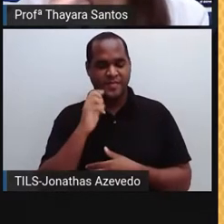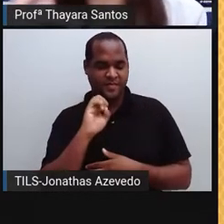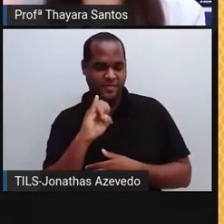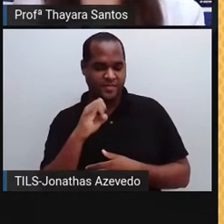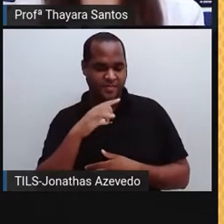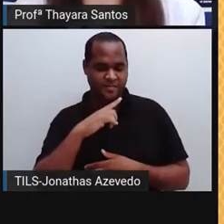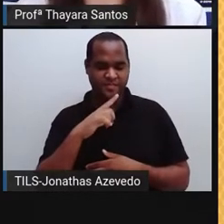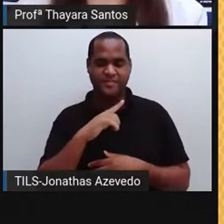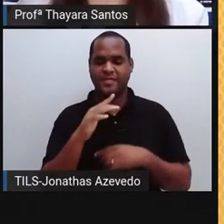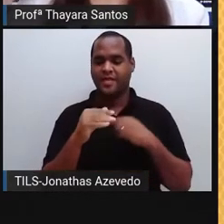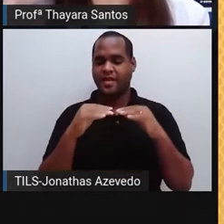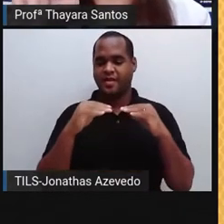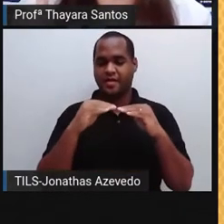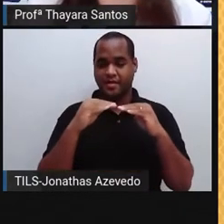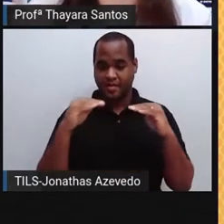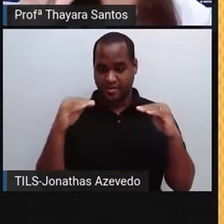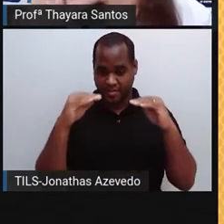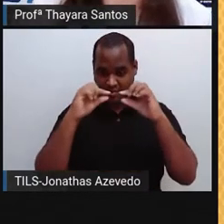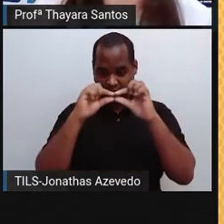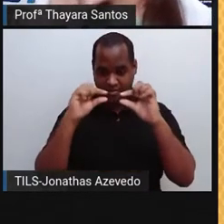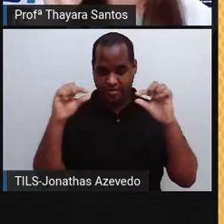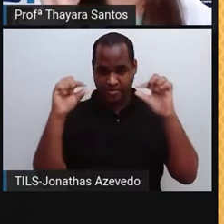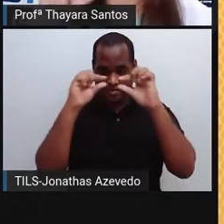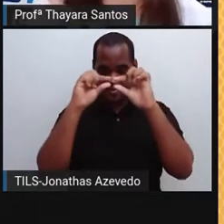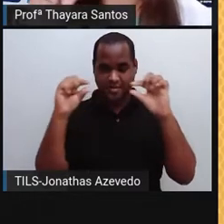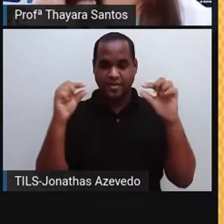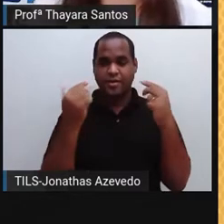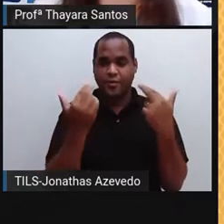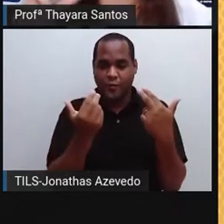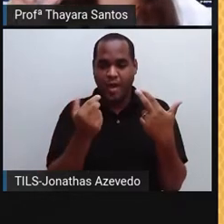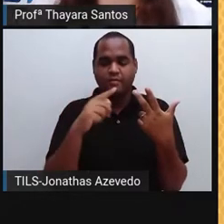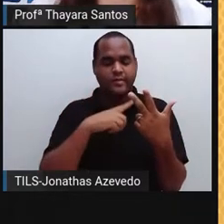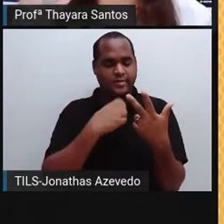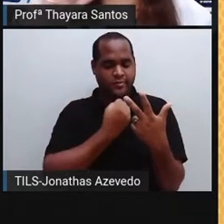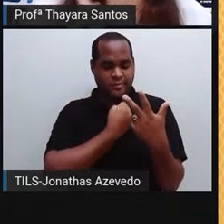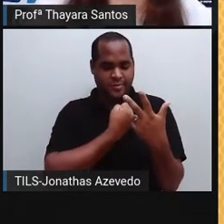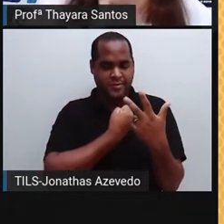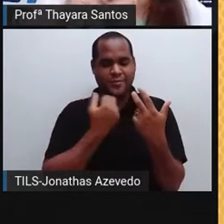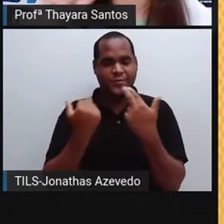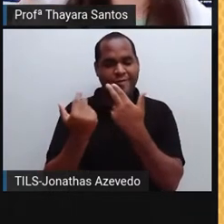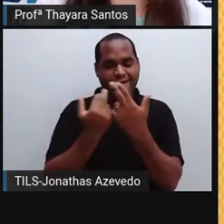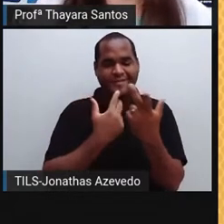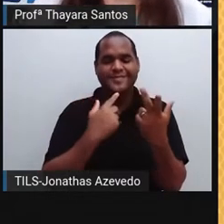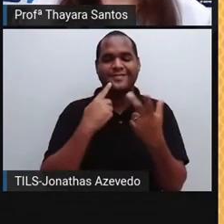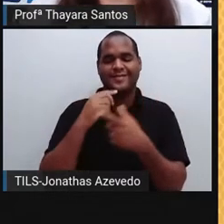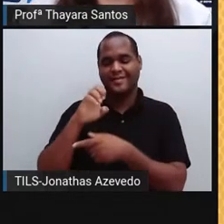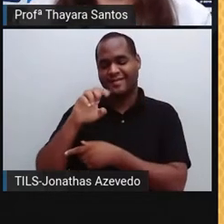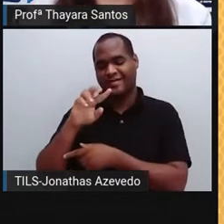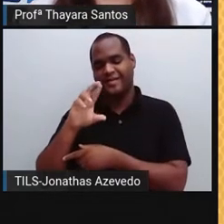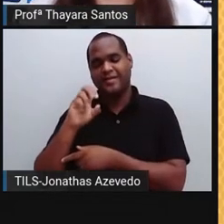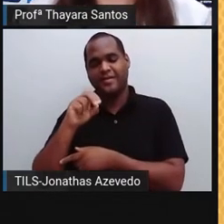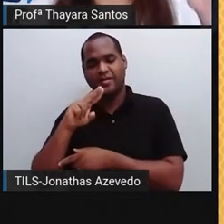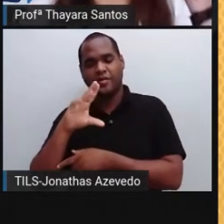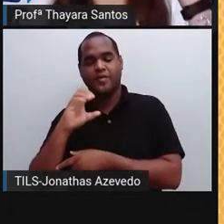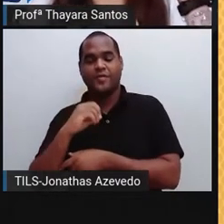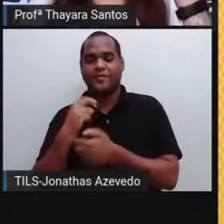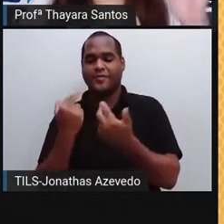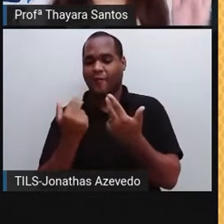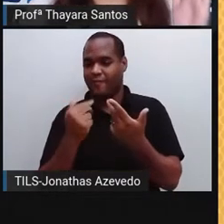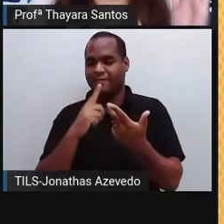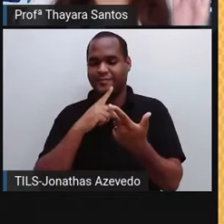na mesma linha, isso quer dizer que eles têm o mesmo número de camadas eletrônicas ali, certo?